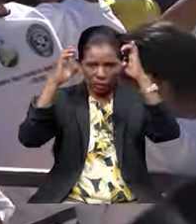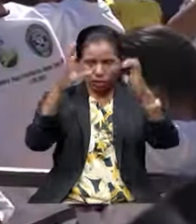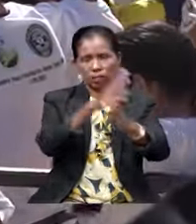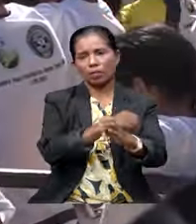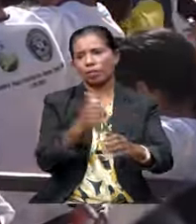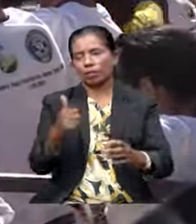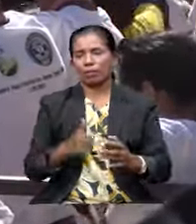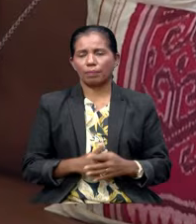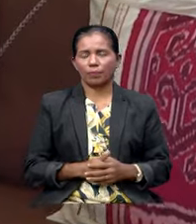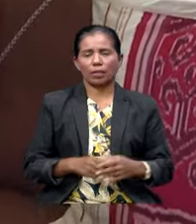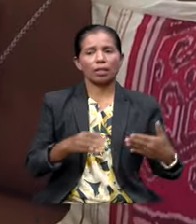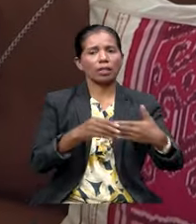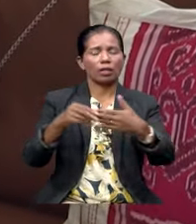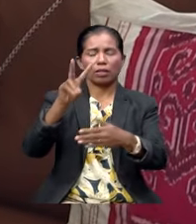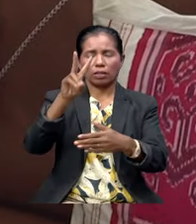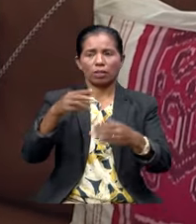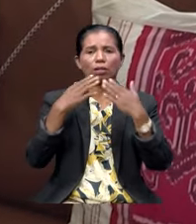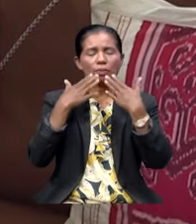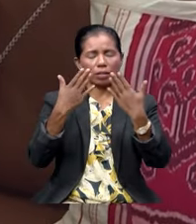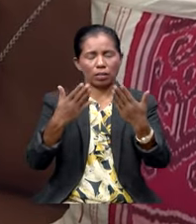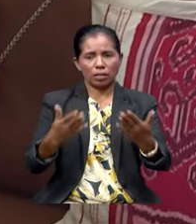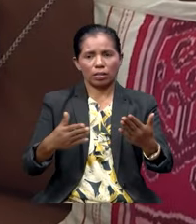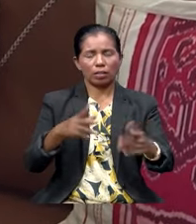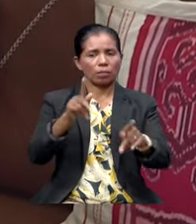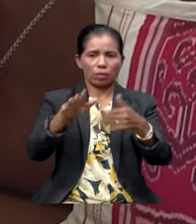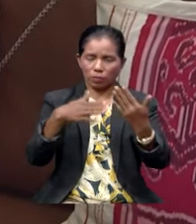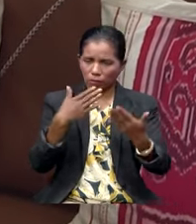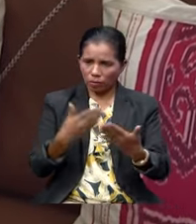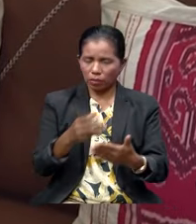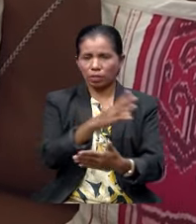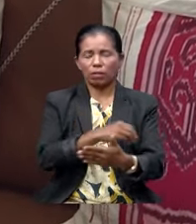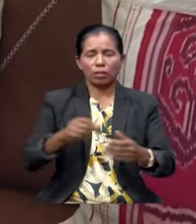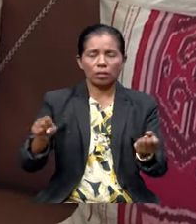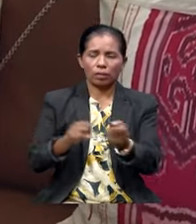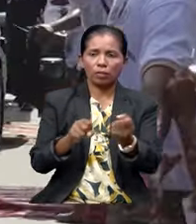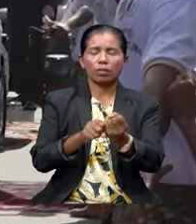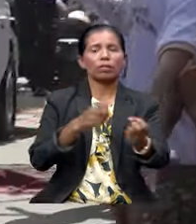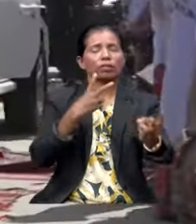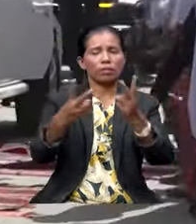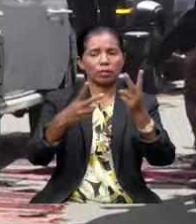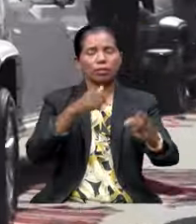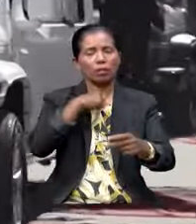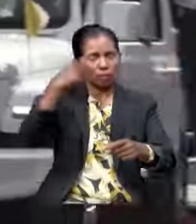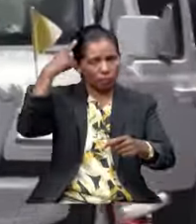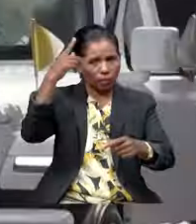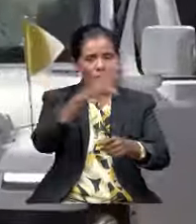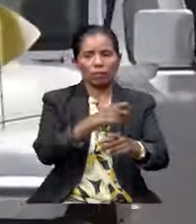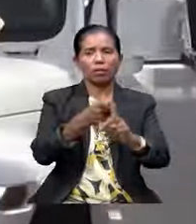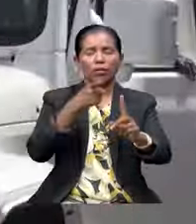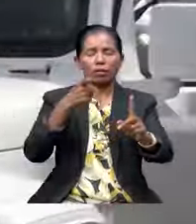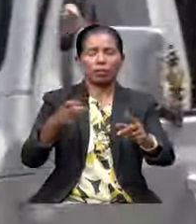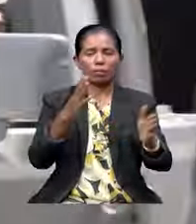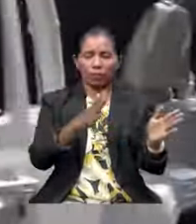seluctan. Líder na Inrua mos, ato agradecimento ba entidade soto, nebe contribui ba visita sua santidade Papa Francisco, o se faz